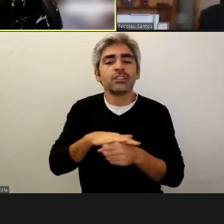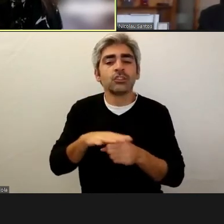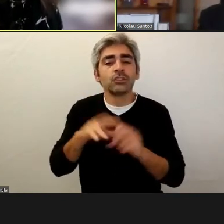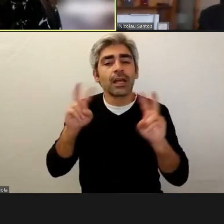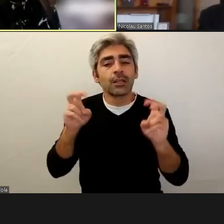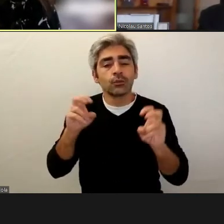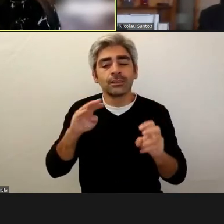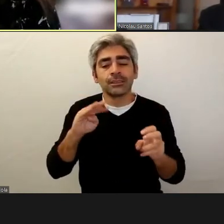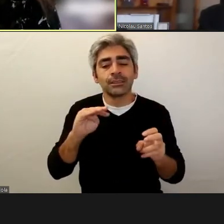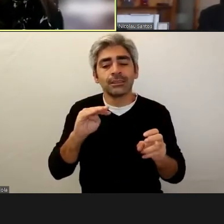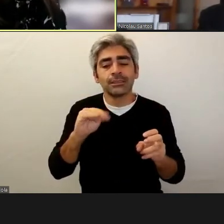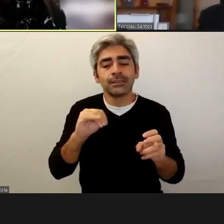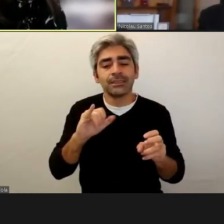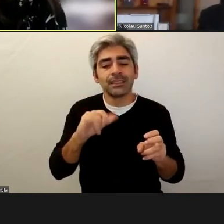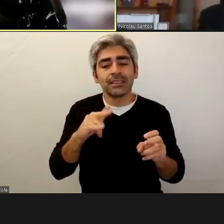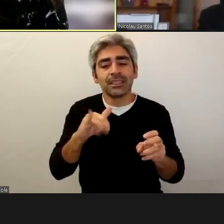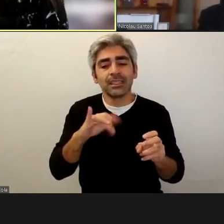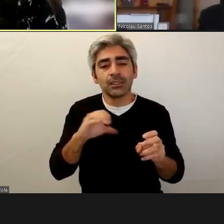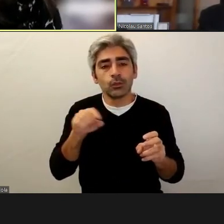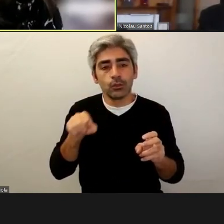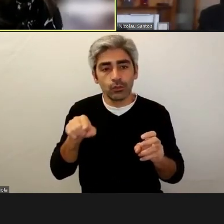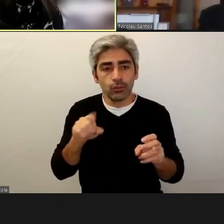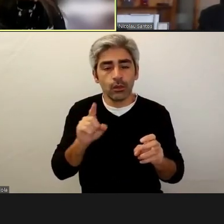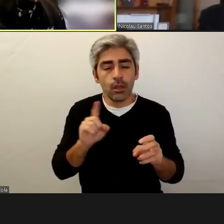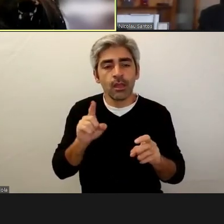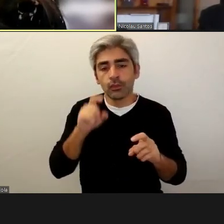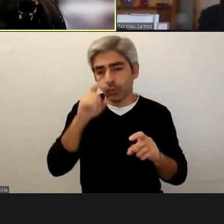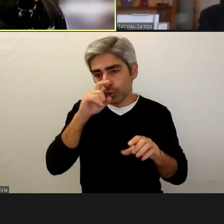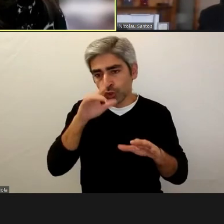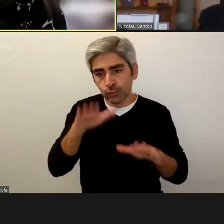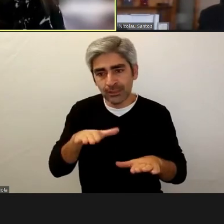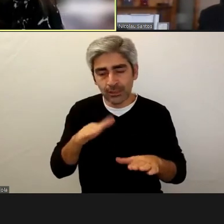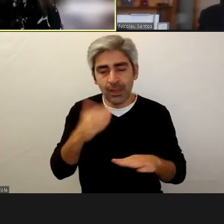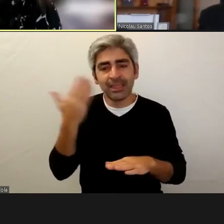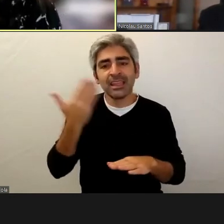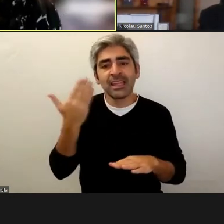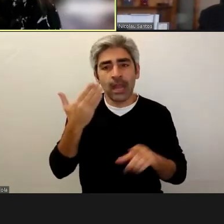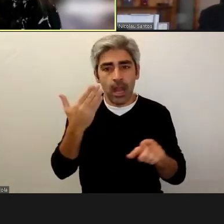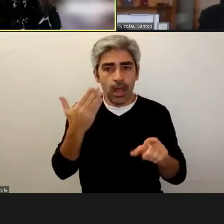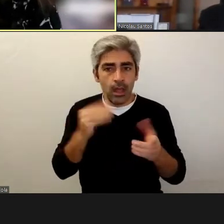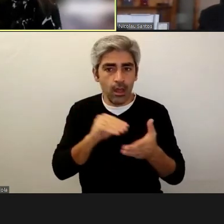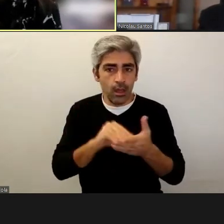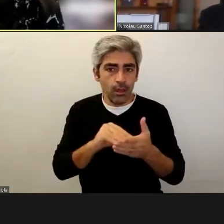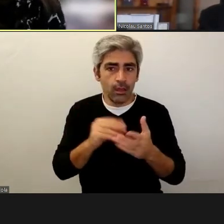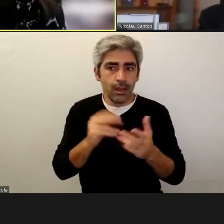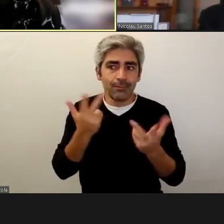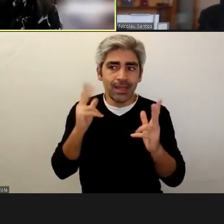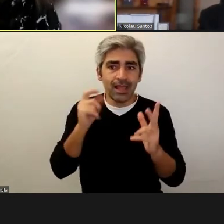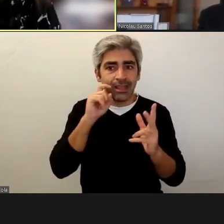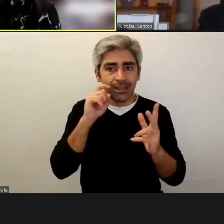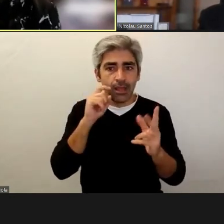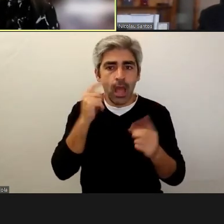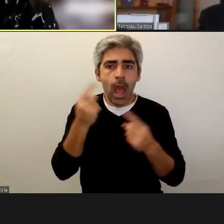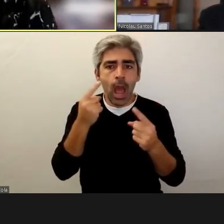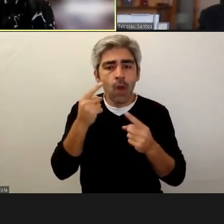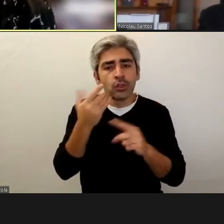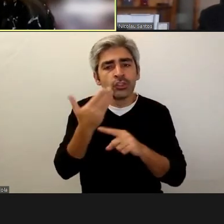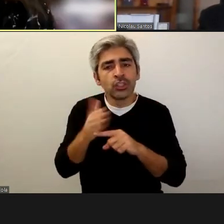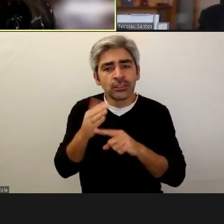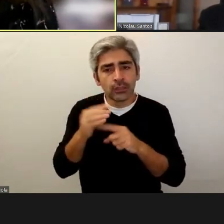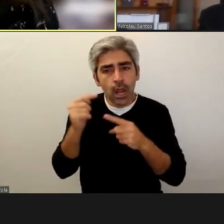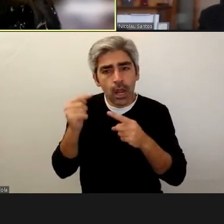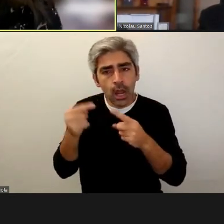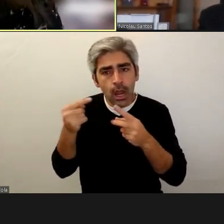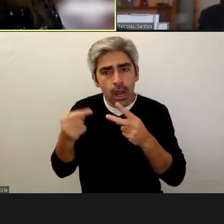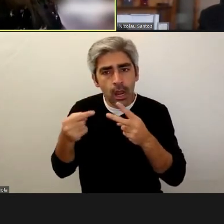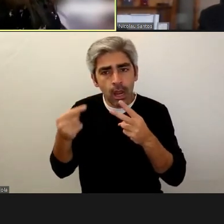surge associada a uma figura que é a figura da suspensão de direitos, a suspensão de direitos, liberdades e garantias, com exceção de alguns que a Constituição estabelece que